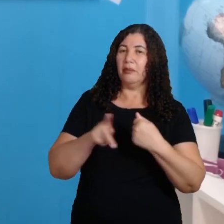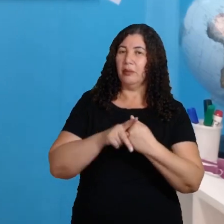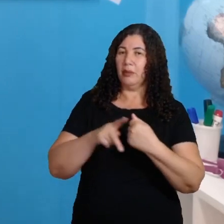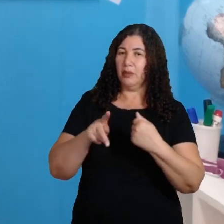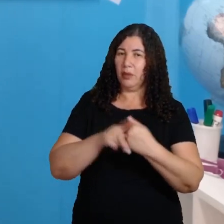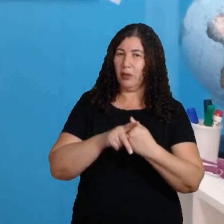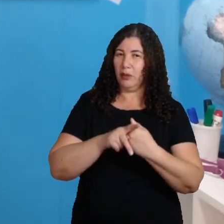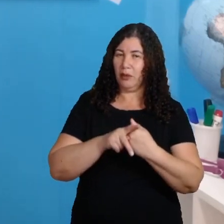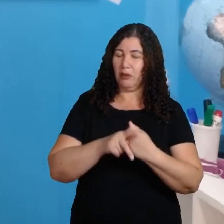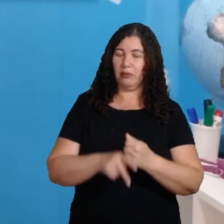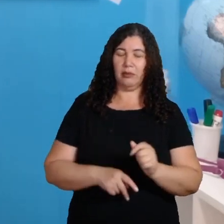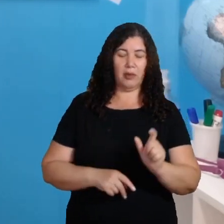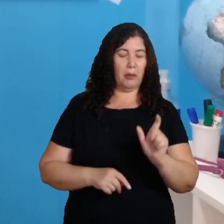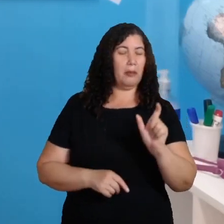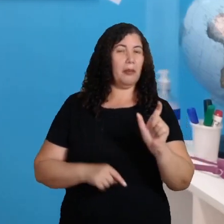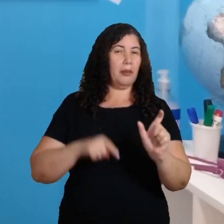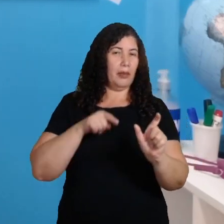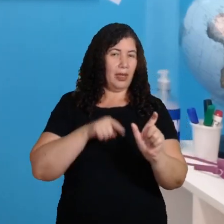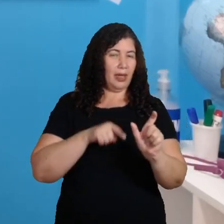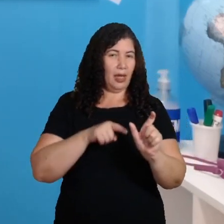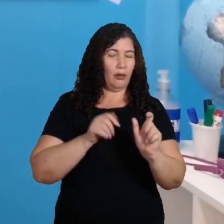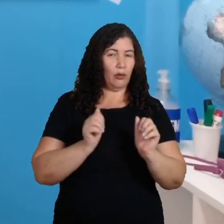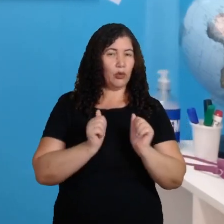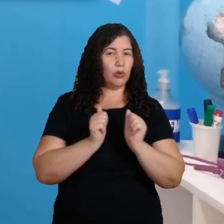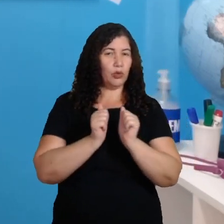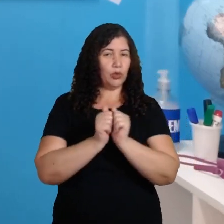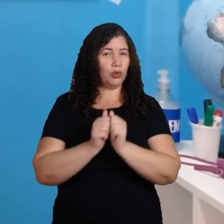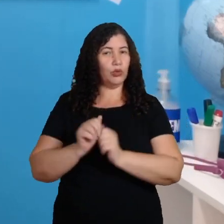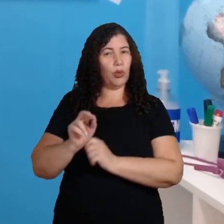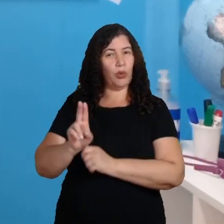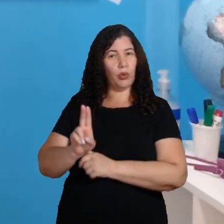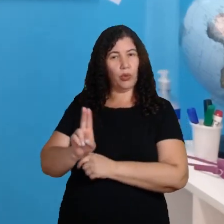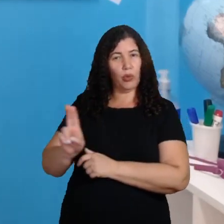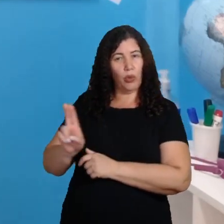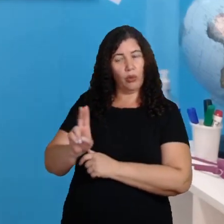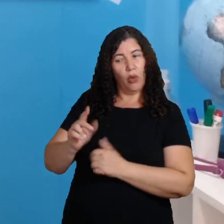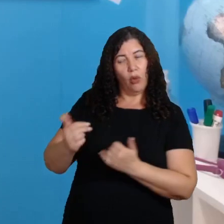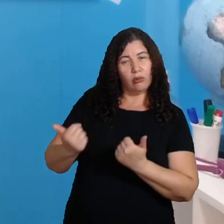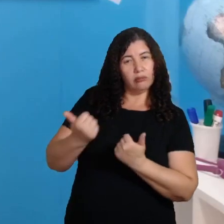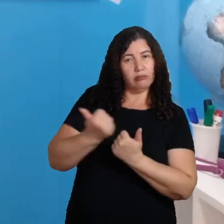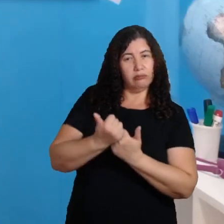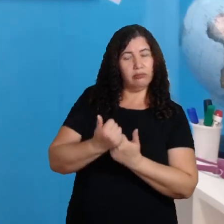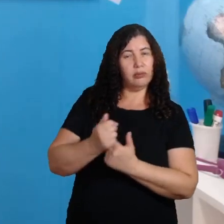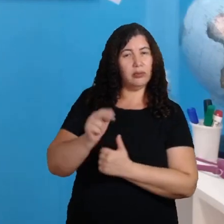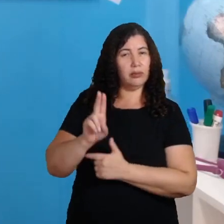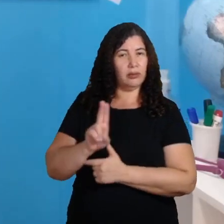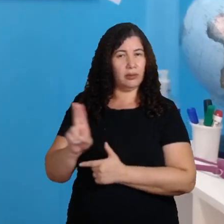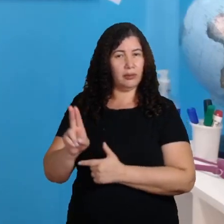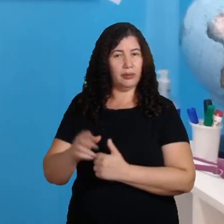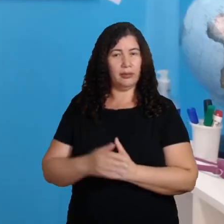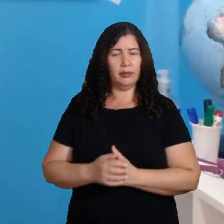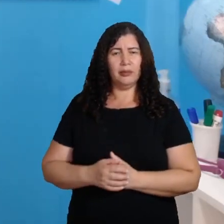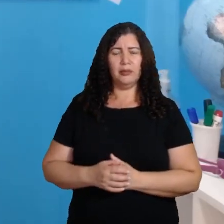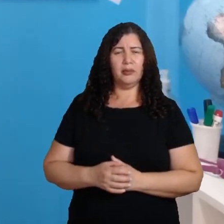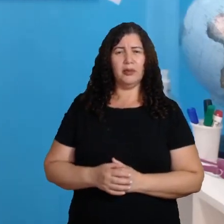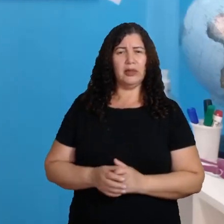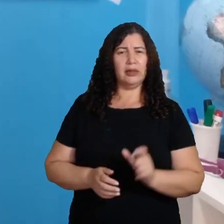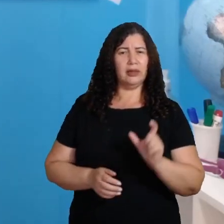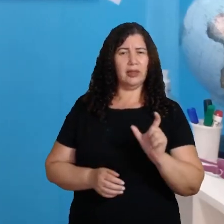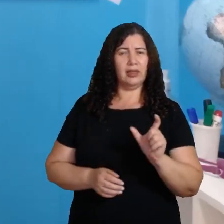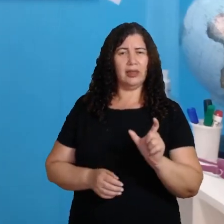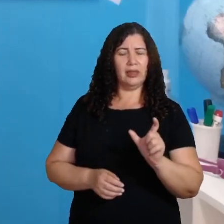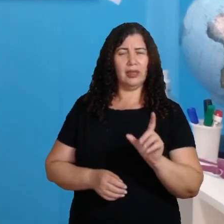ou substitui ou acompanha os nomes. Agora, por que